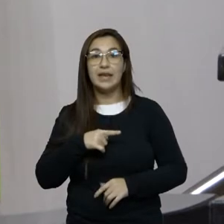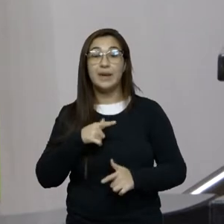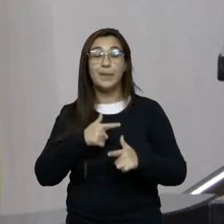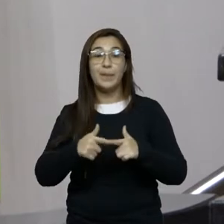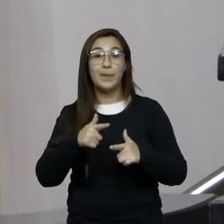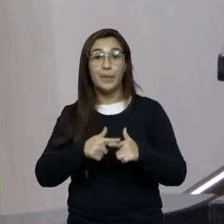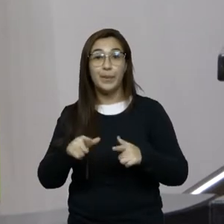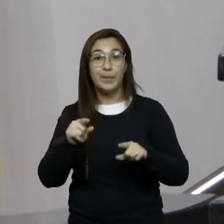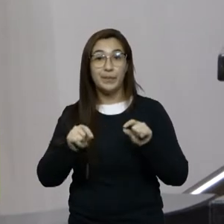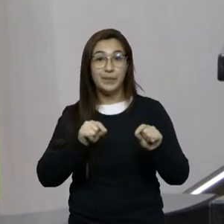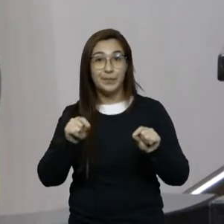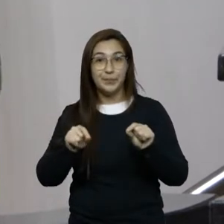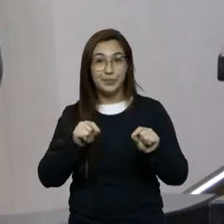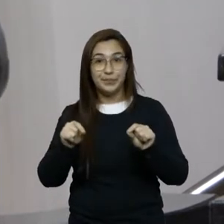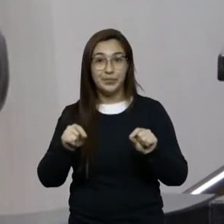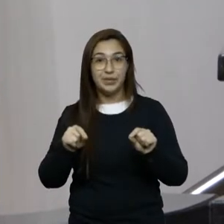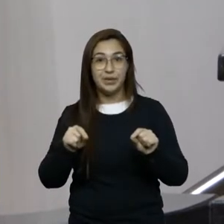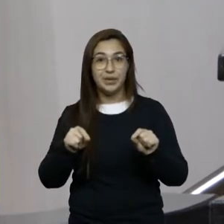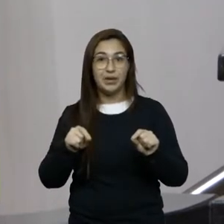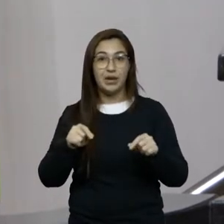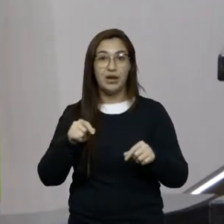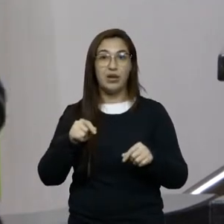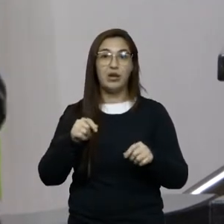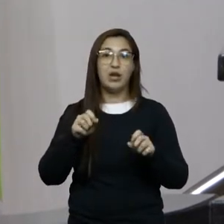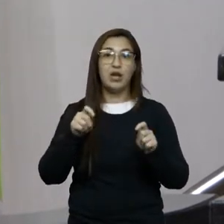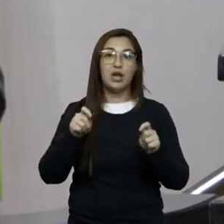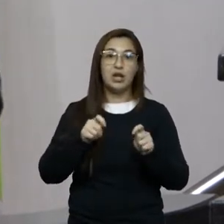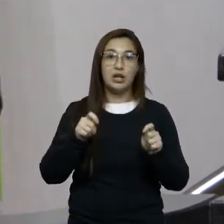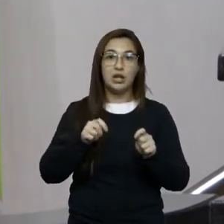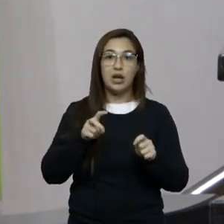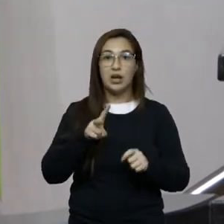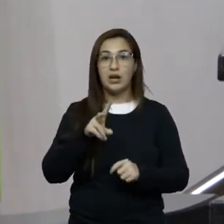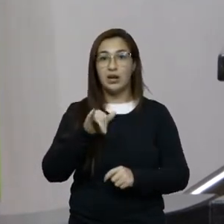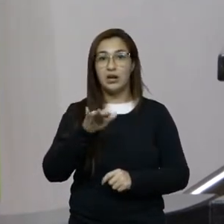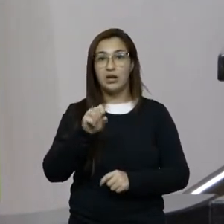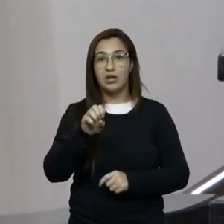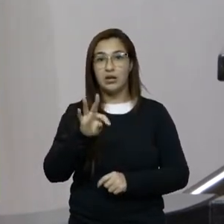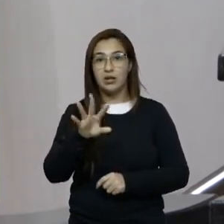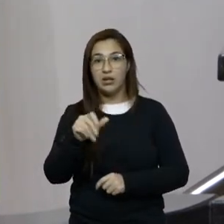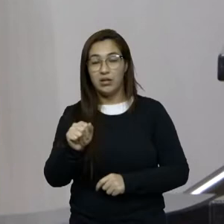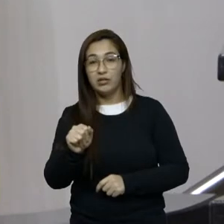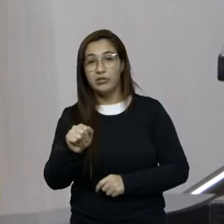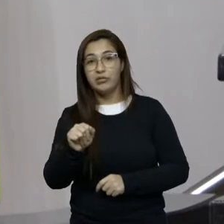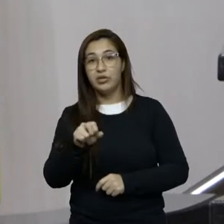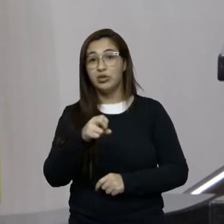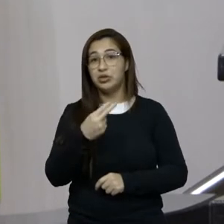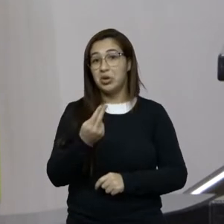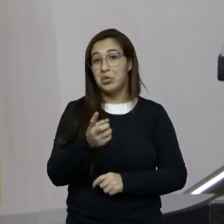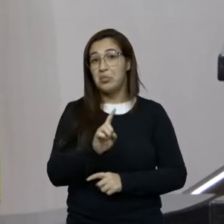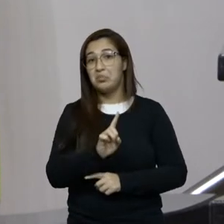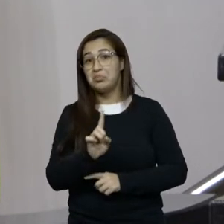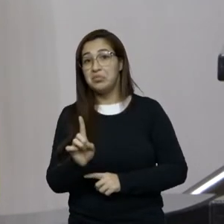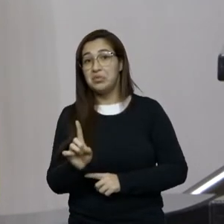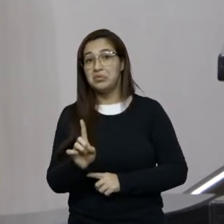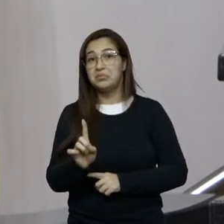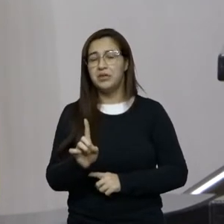é de que cidade a vistas ou não para qualquer Deputado que pedisse vistos